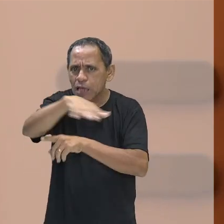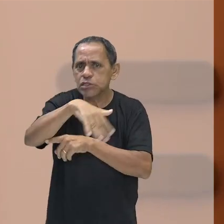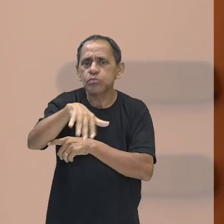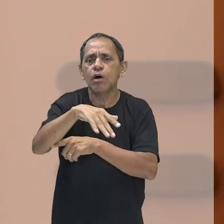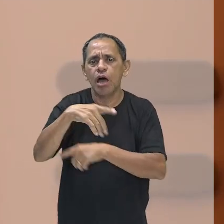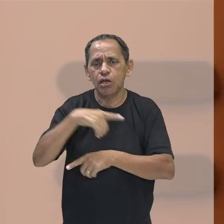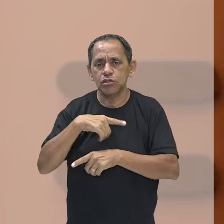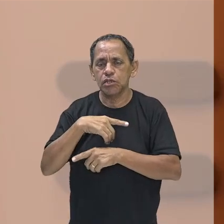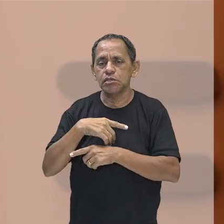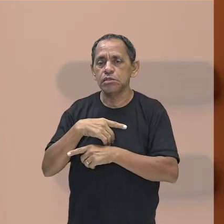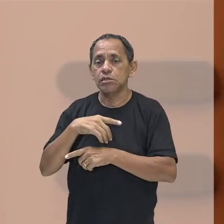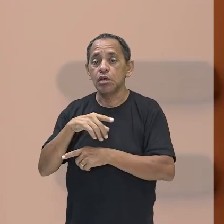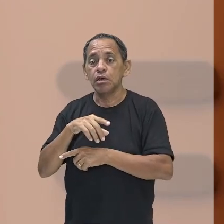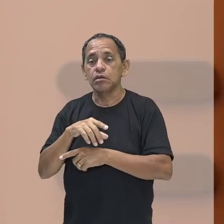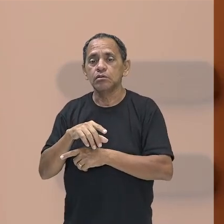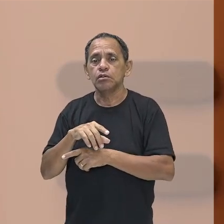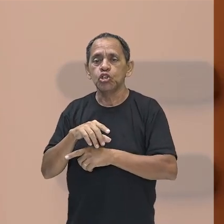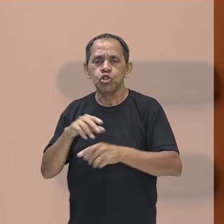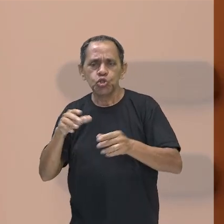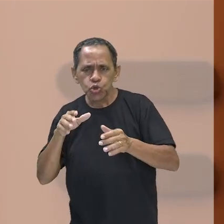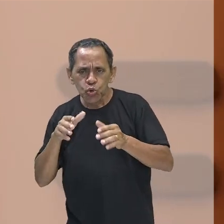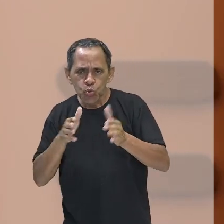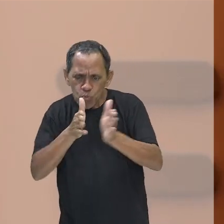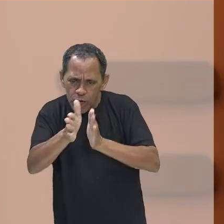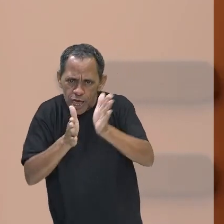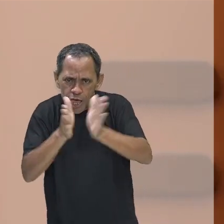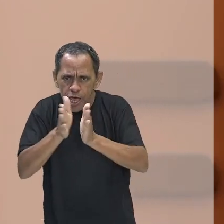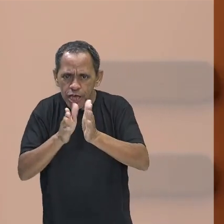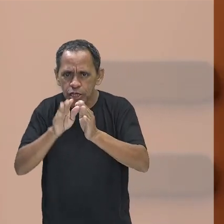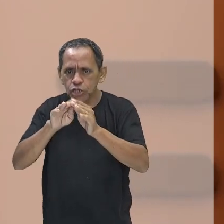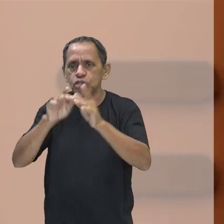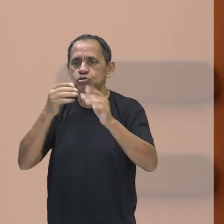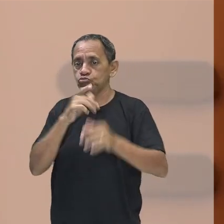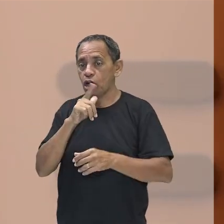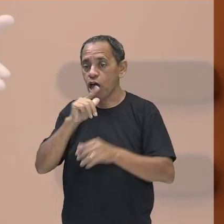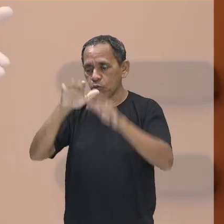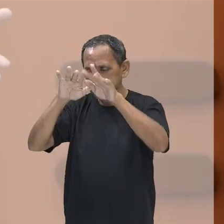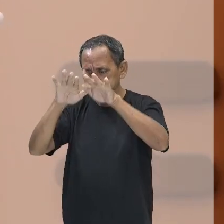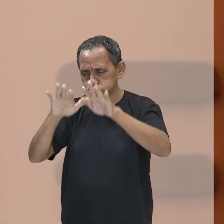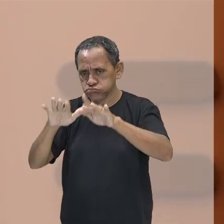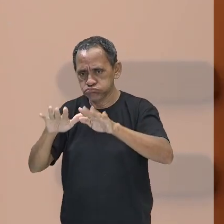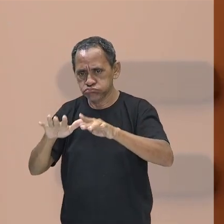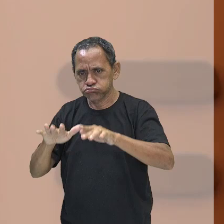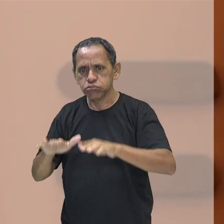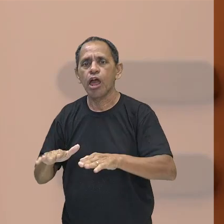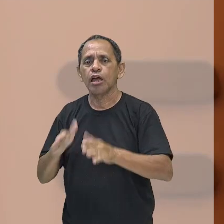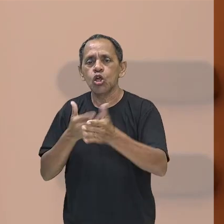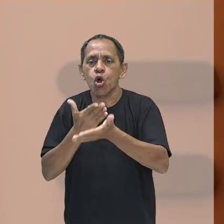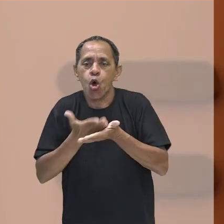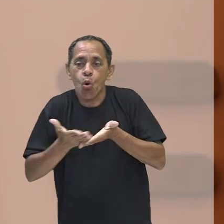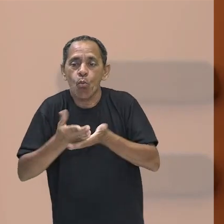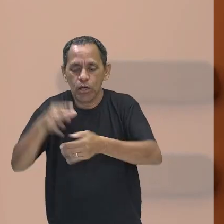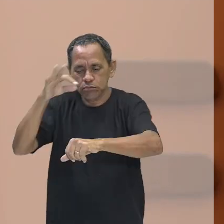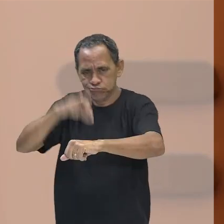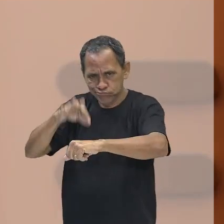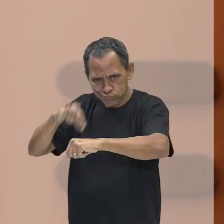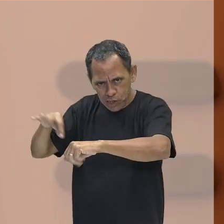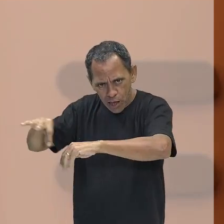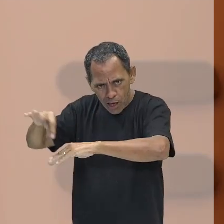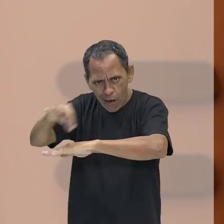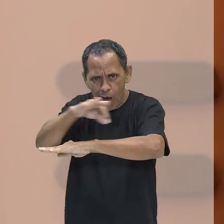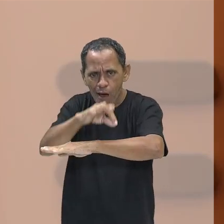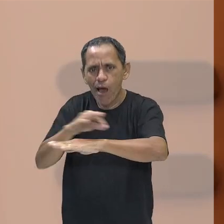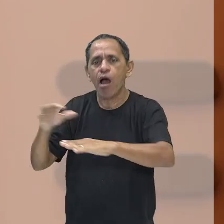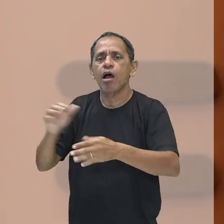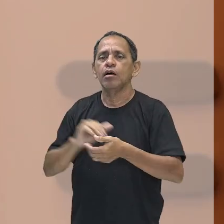seca, vira ali um terreno fértil para o plantio de algumas culturas, não é, gente? A mesma coisa acontece na margem de alguns rios, como por